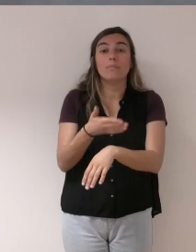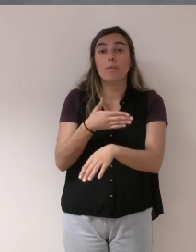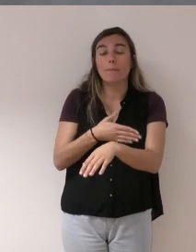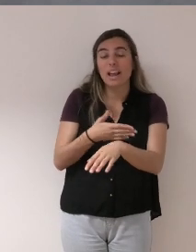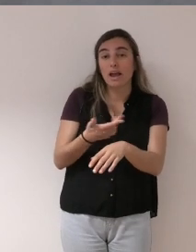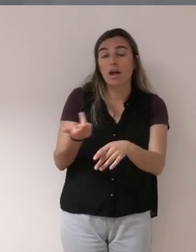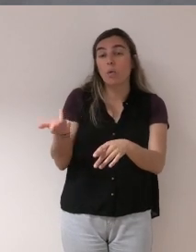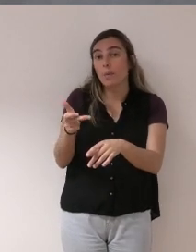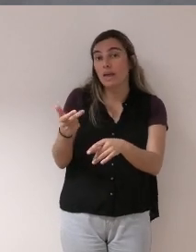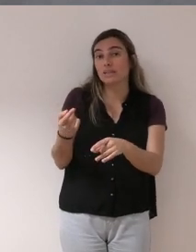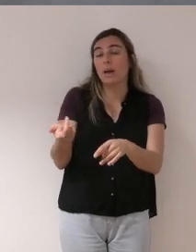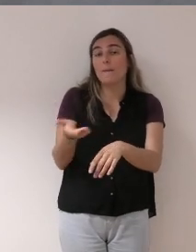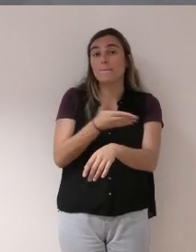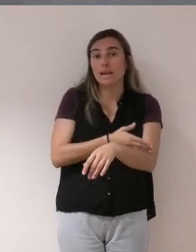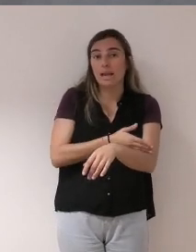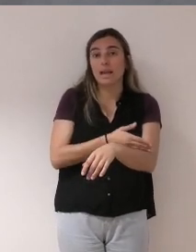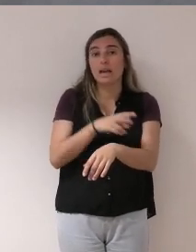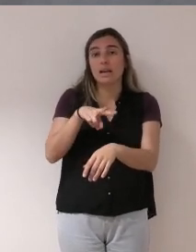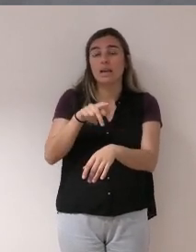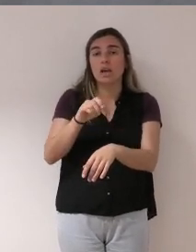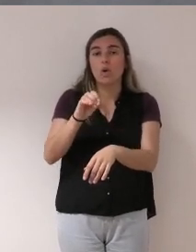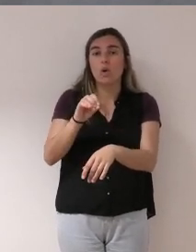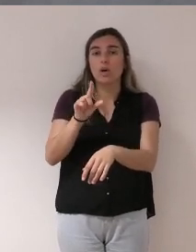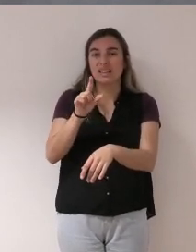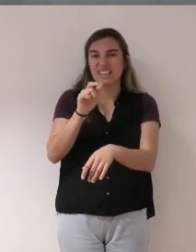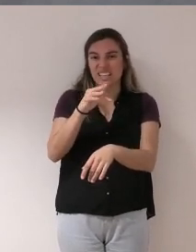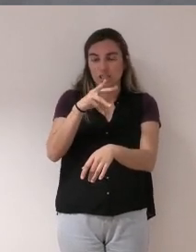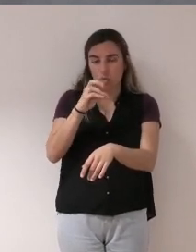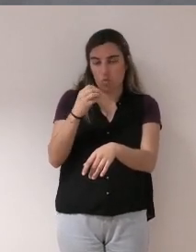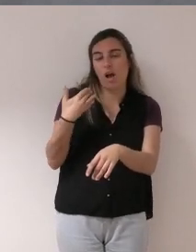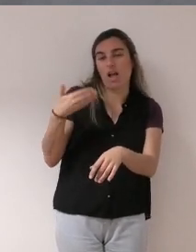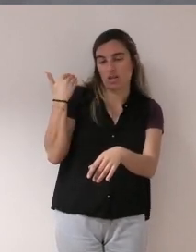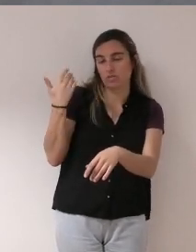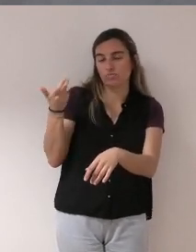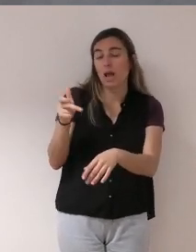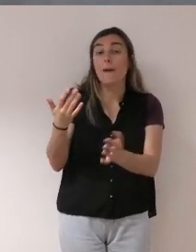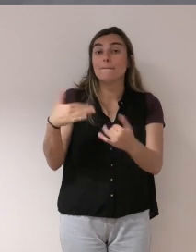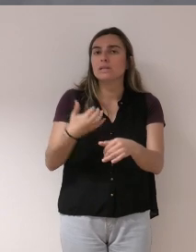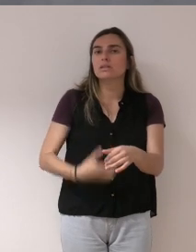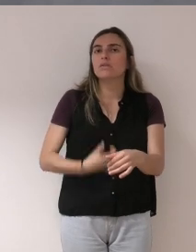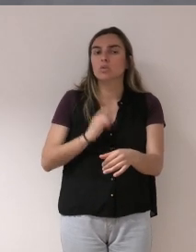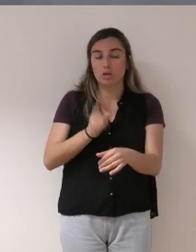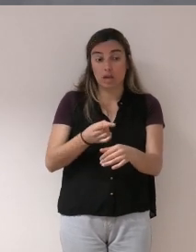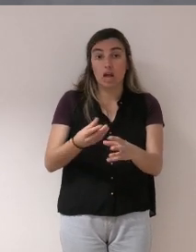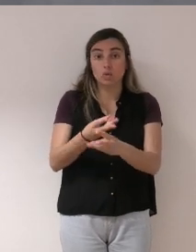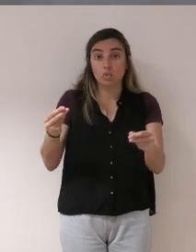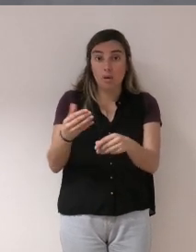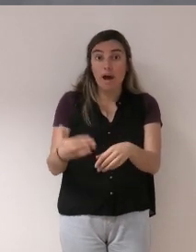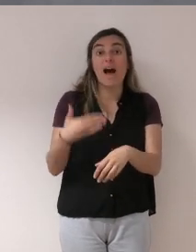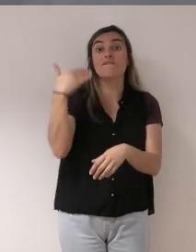pré-neolítico ou pré-sociedades complexas. Significa que a única solução está à frente, assumir